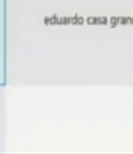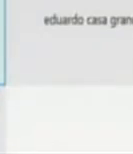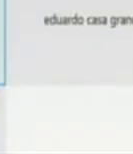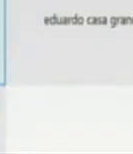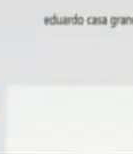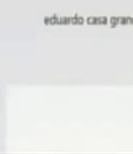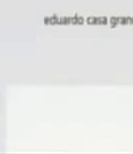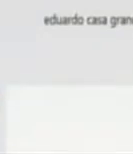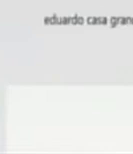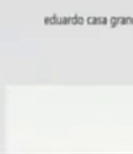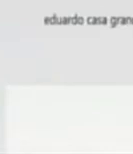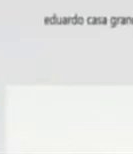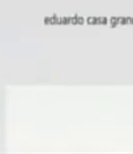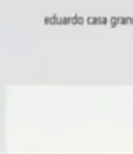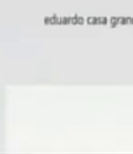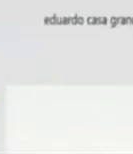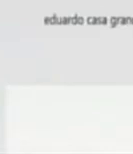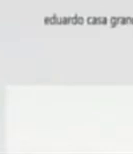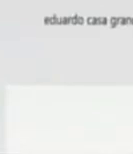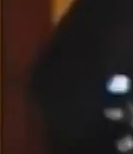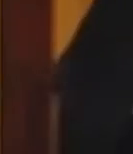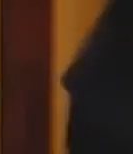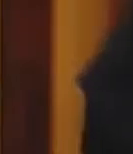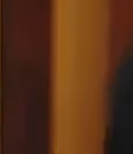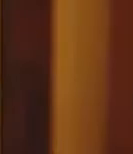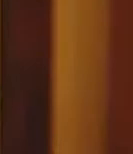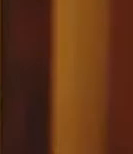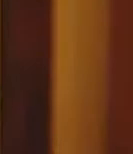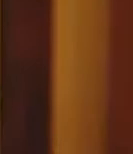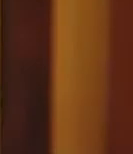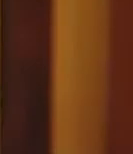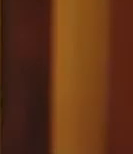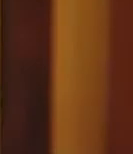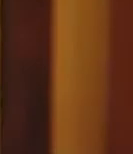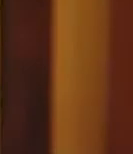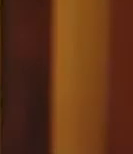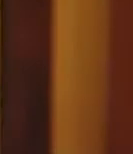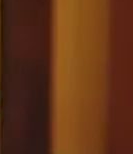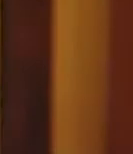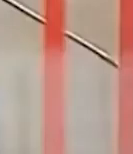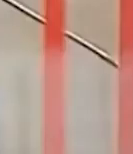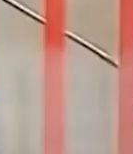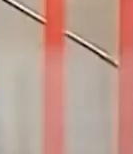senhor presidente. Ok. Deputado Durão, Luiz Durão.